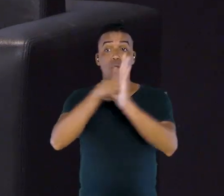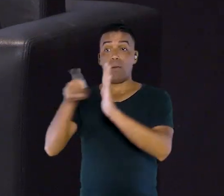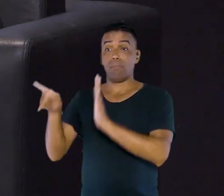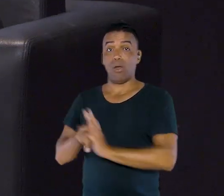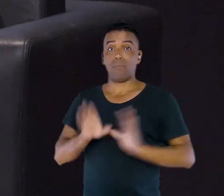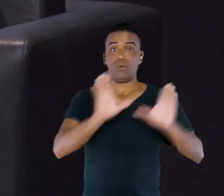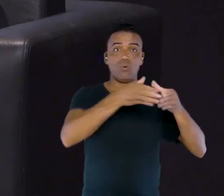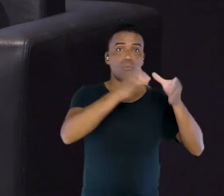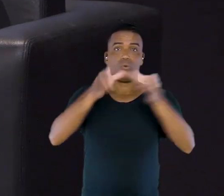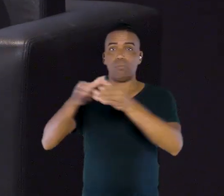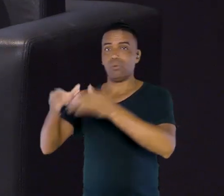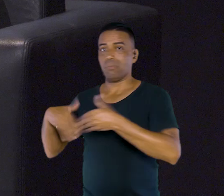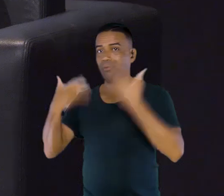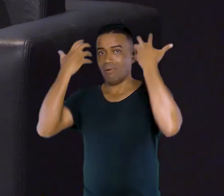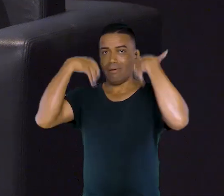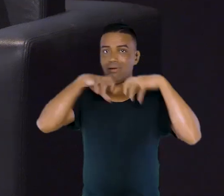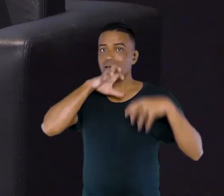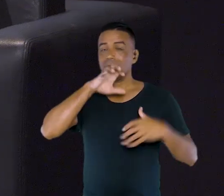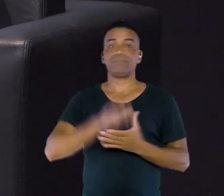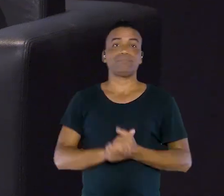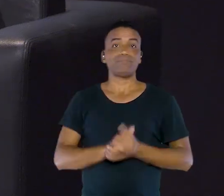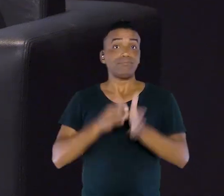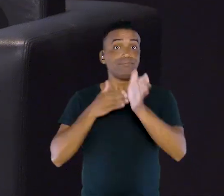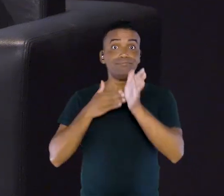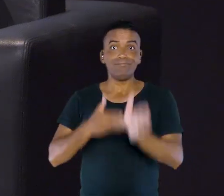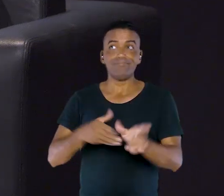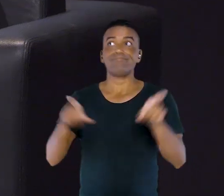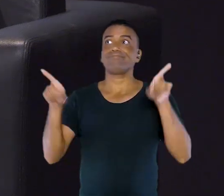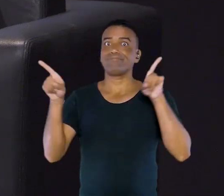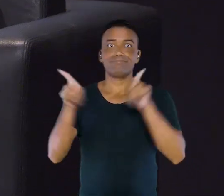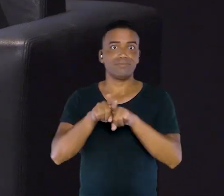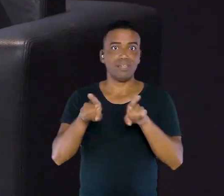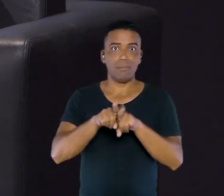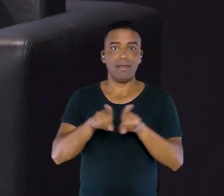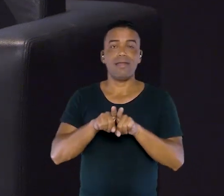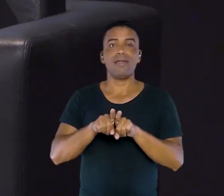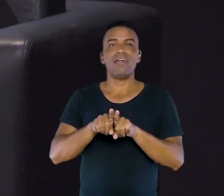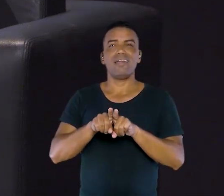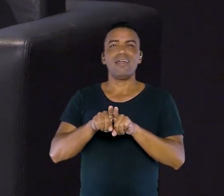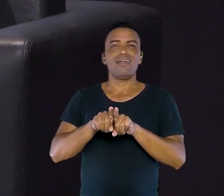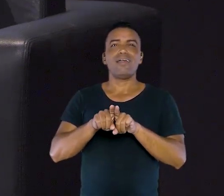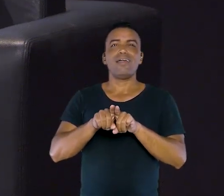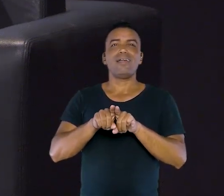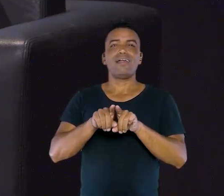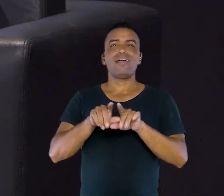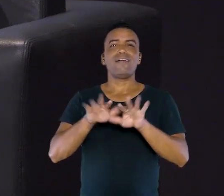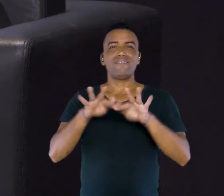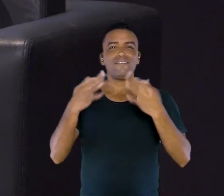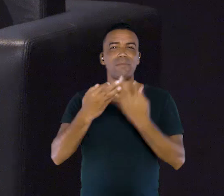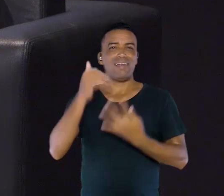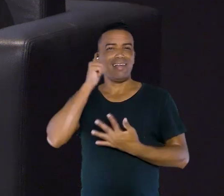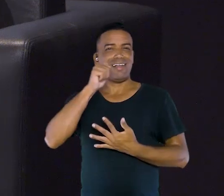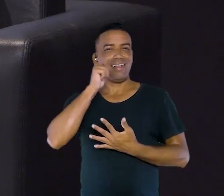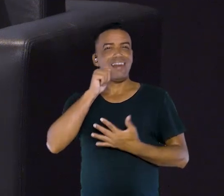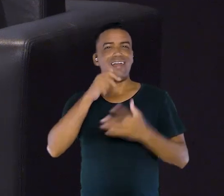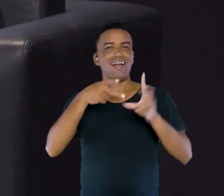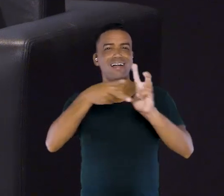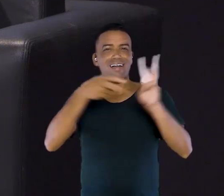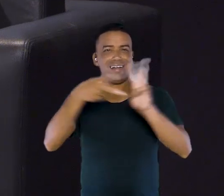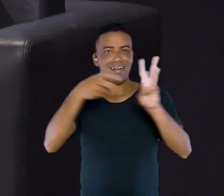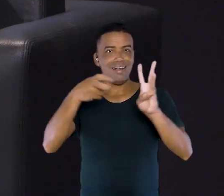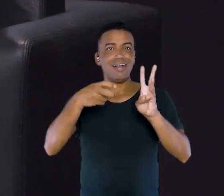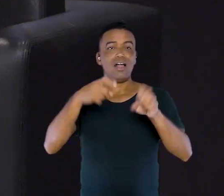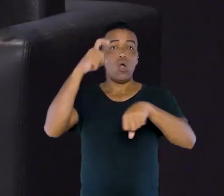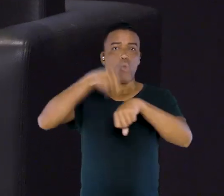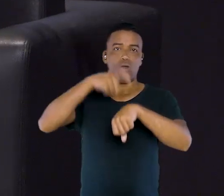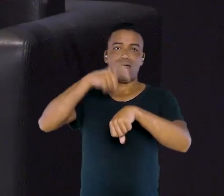partir dessas narrativas, né? Então, a gente seguia muito também, quando a parenta me perguntou sobre horários, né? A gente